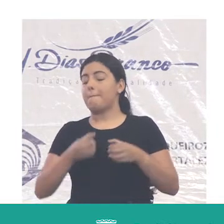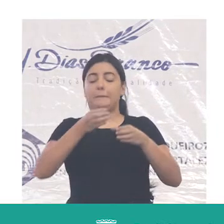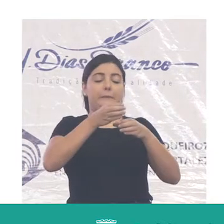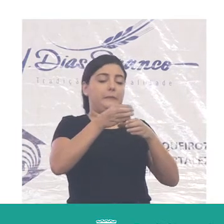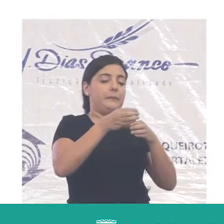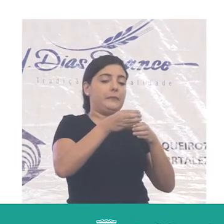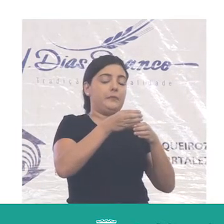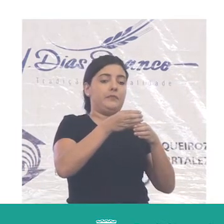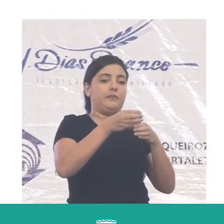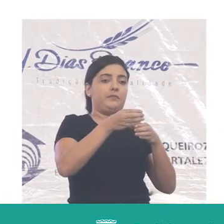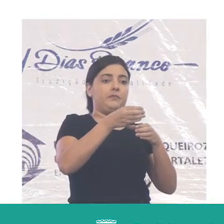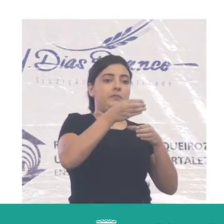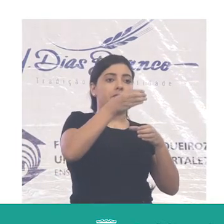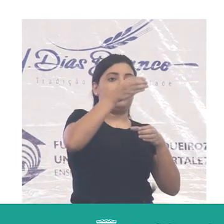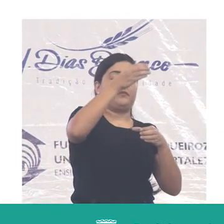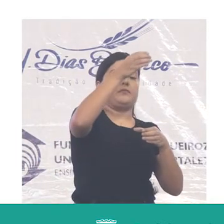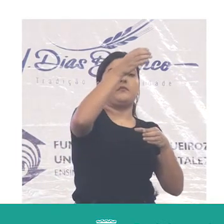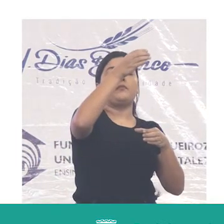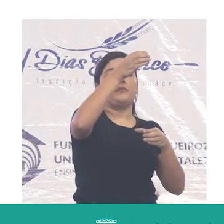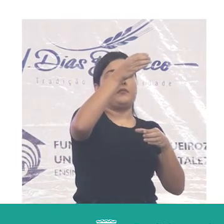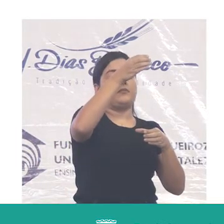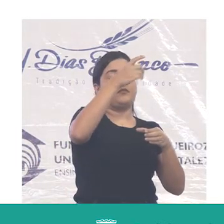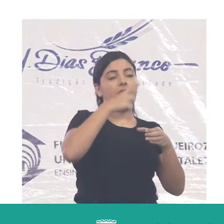Um cilindro circular reto,